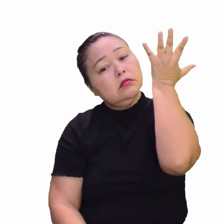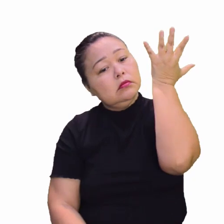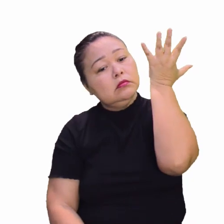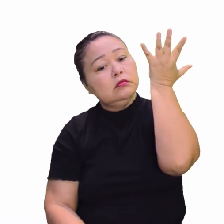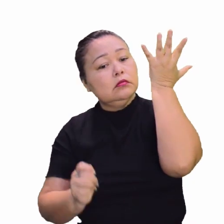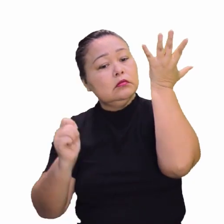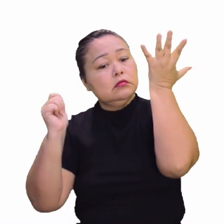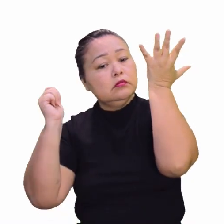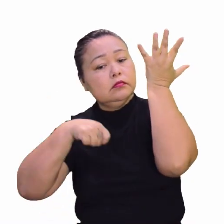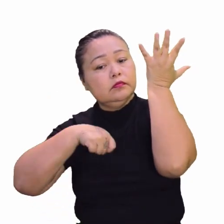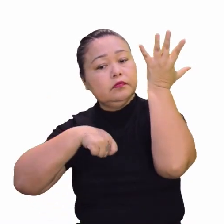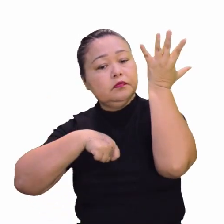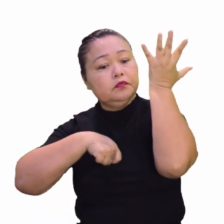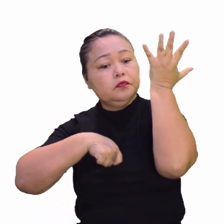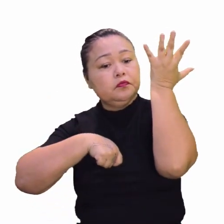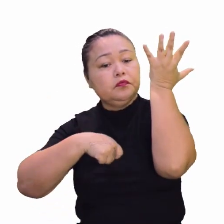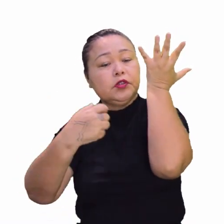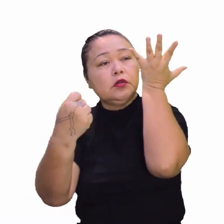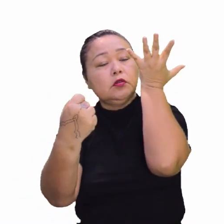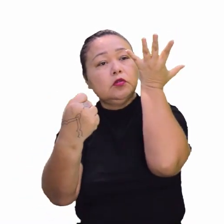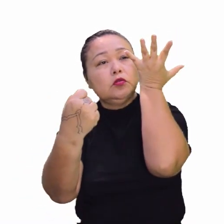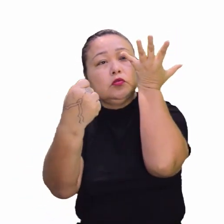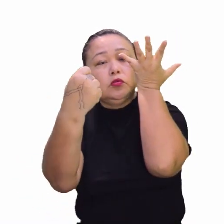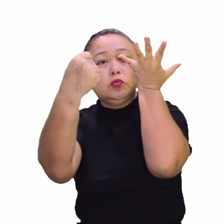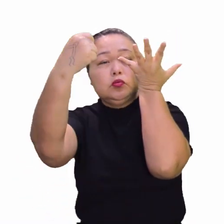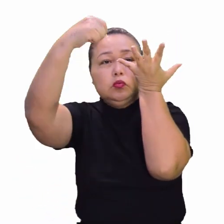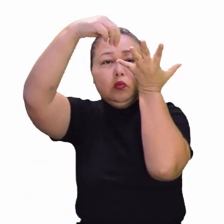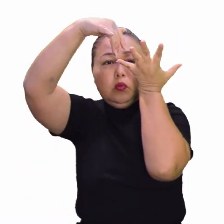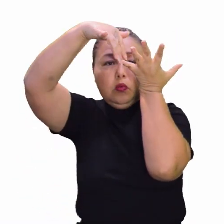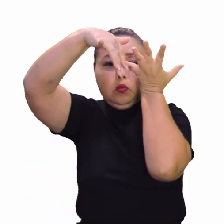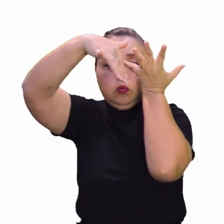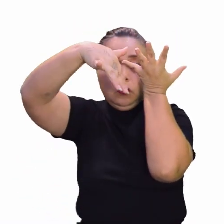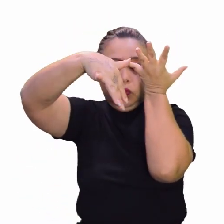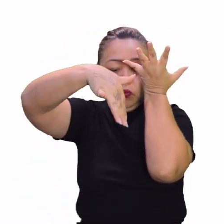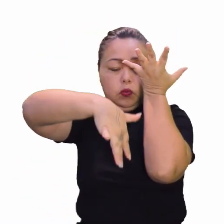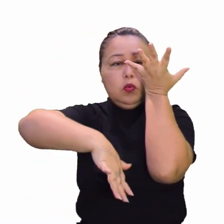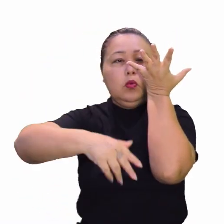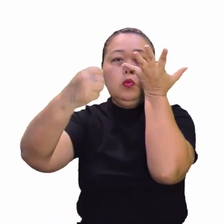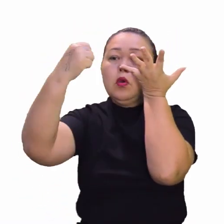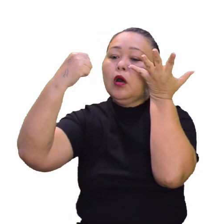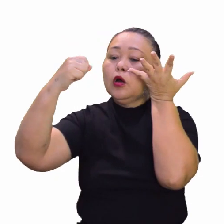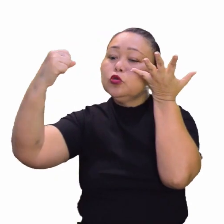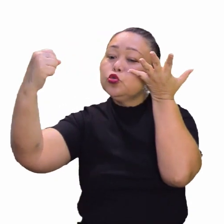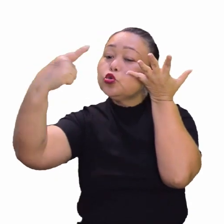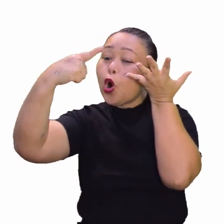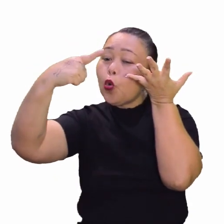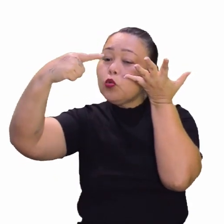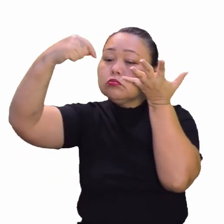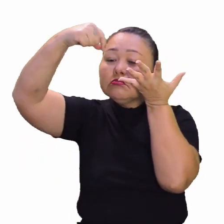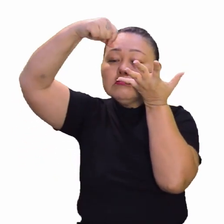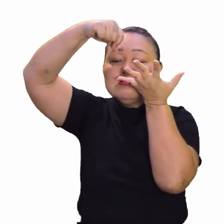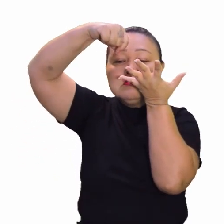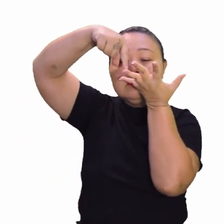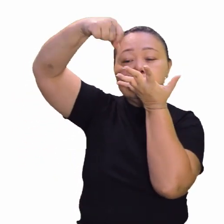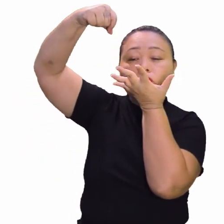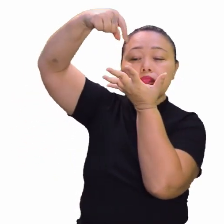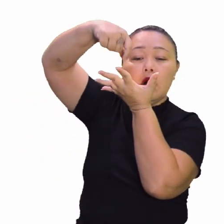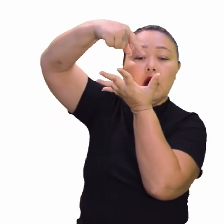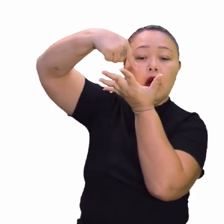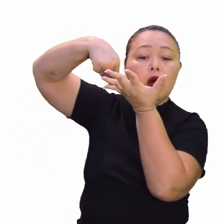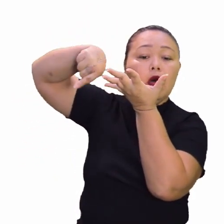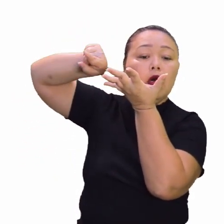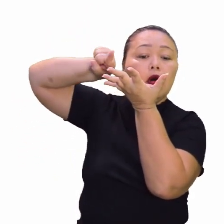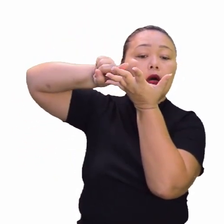Ela permite a penetração da luz solar no subsolo, certo? E, em geral, é povoada